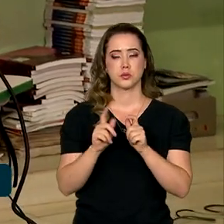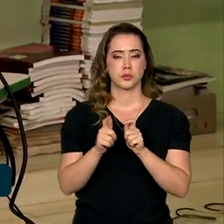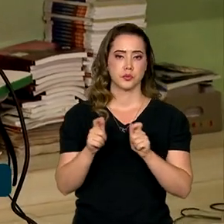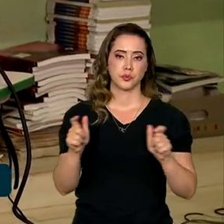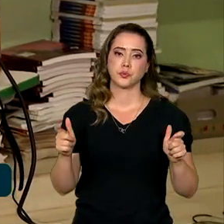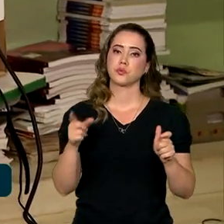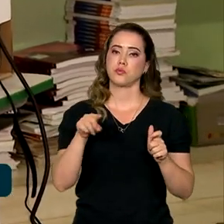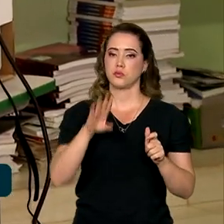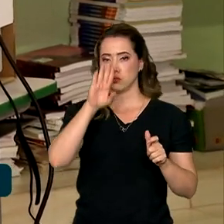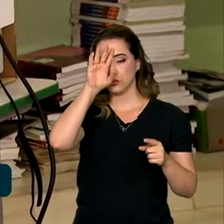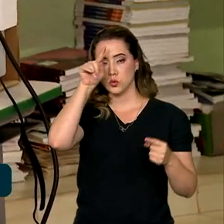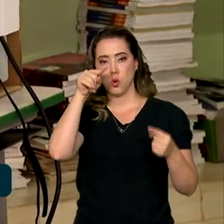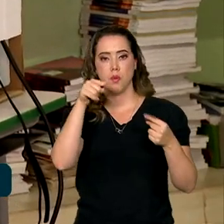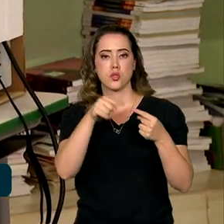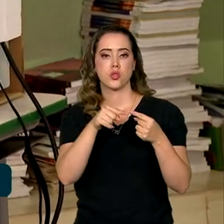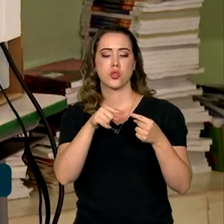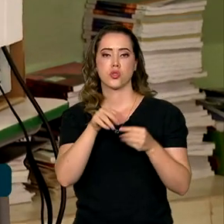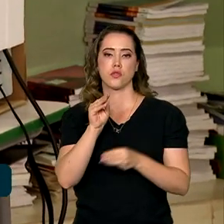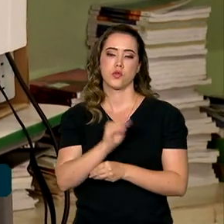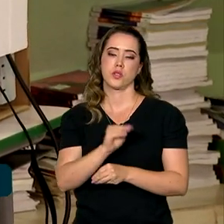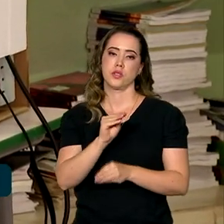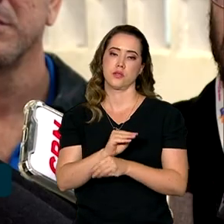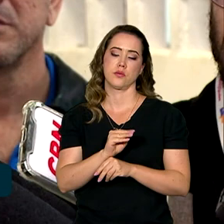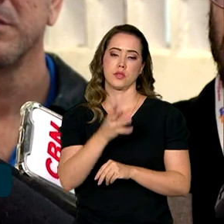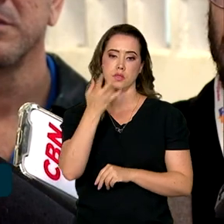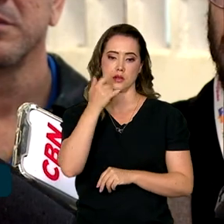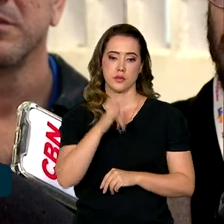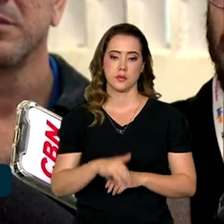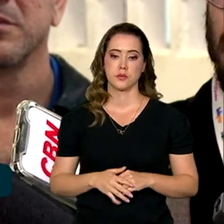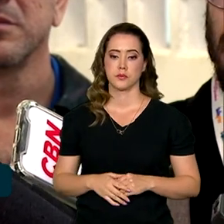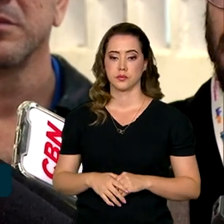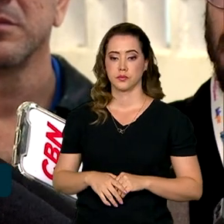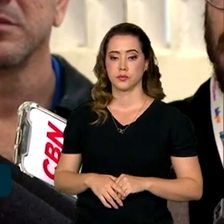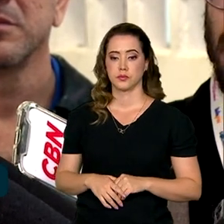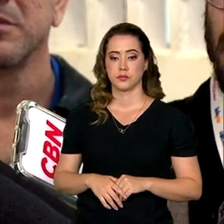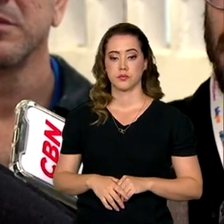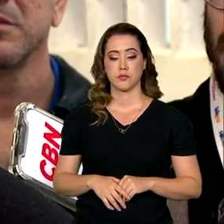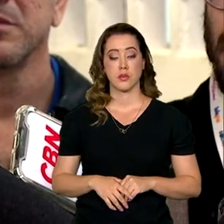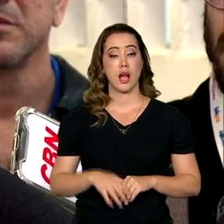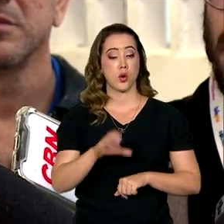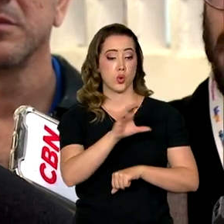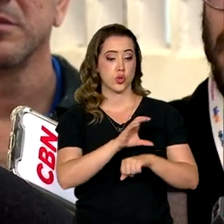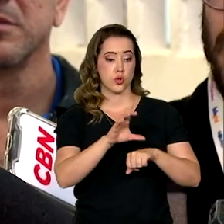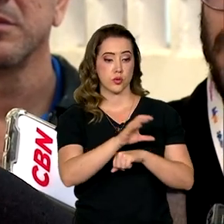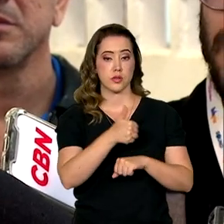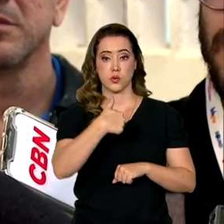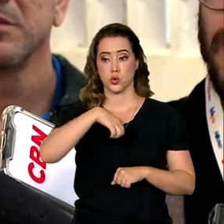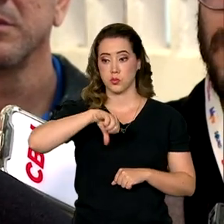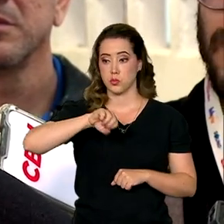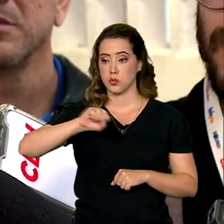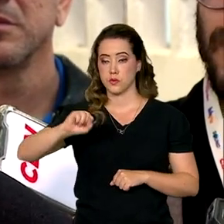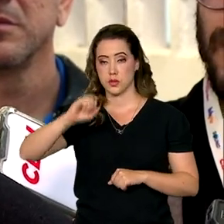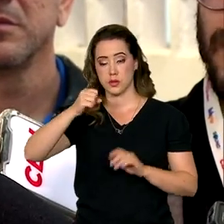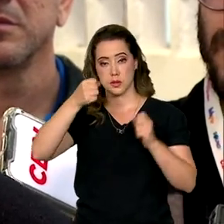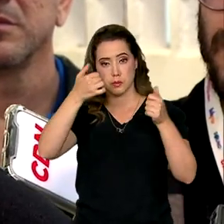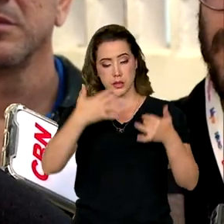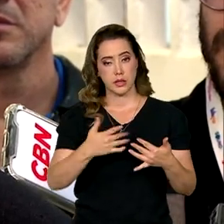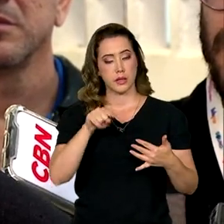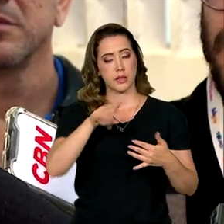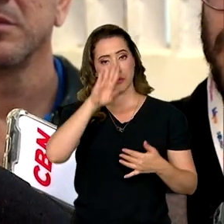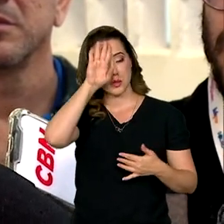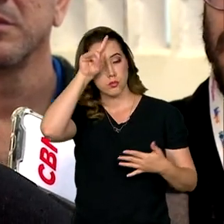crescendo a prioridade do cuidado com as crianças. Está na Constituição de 88, está expresso na Constituição a